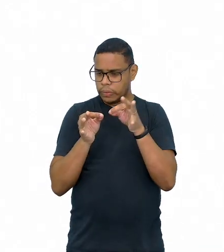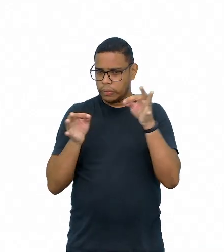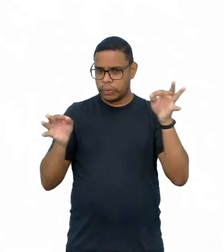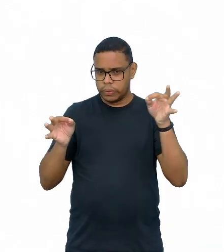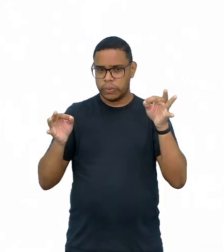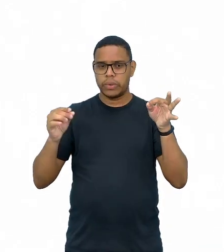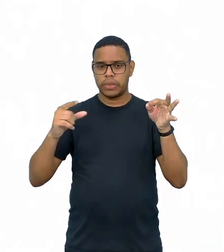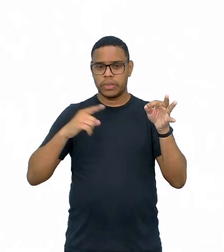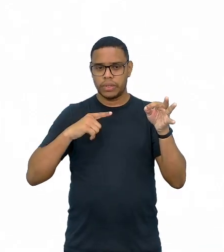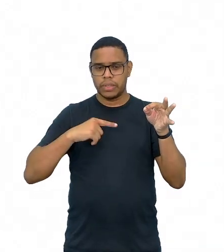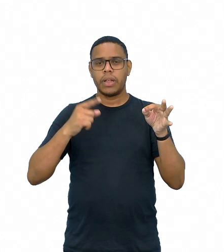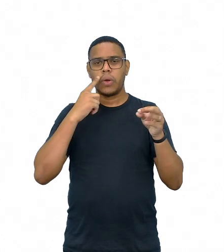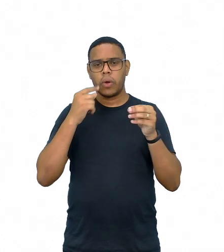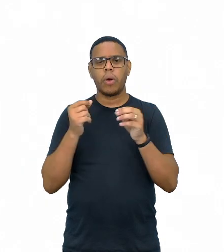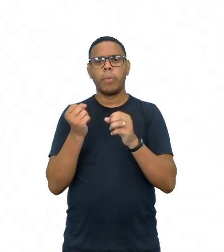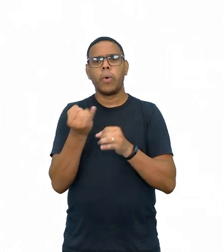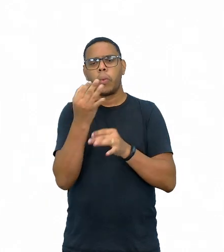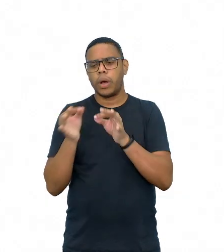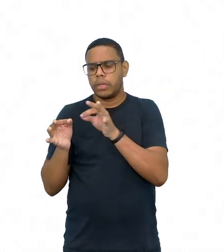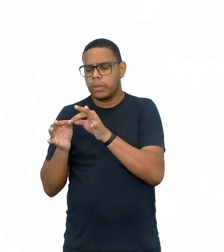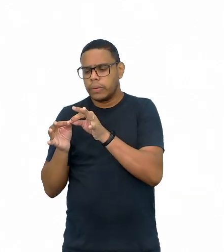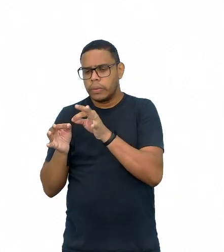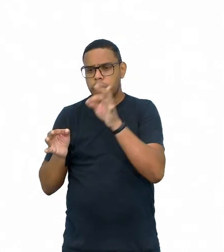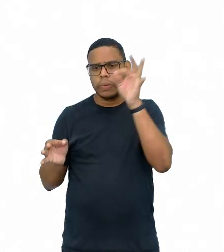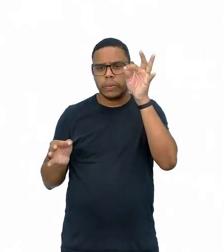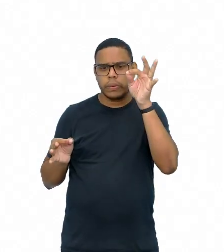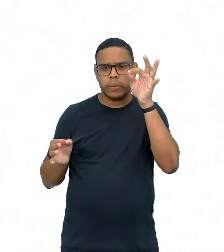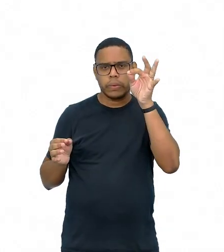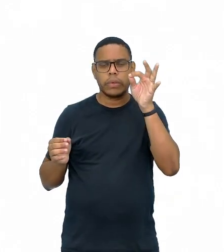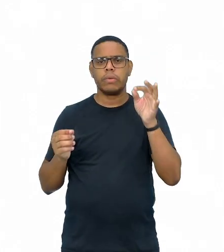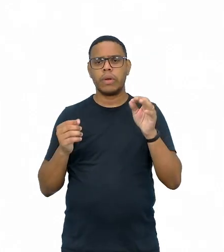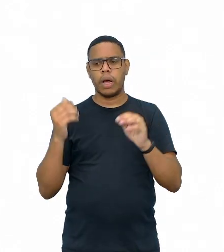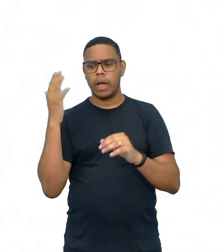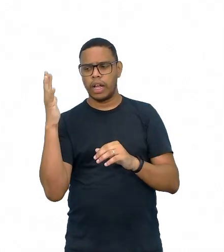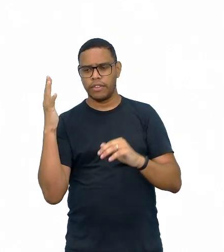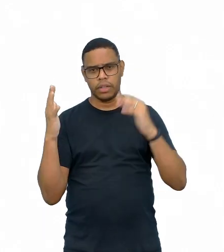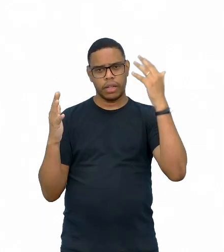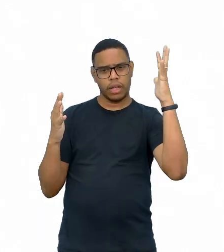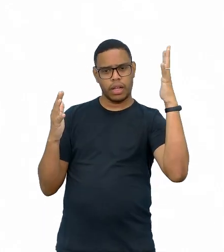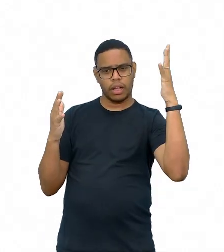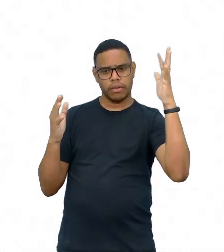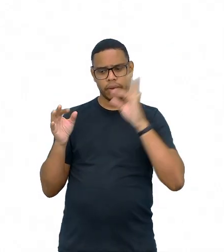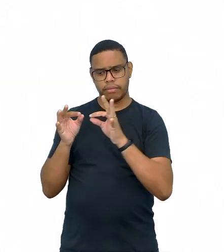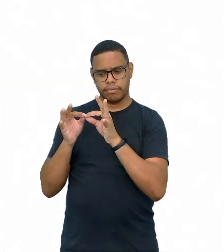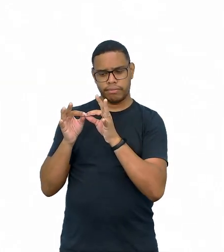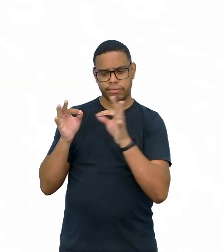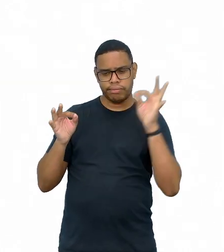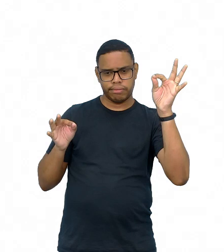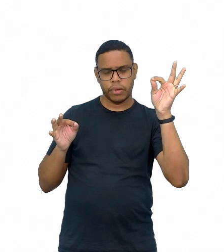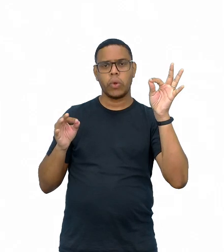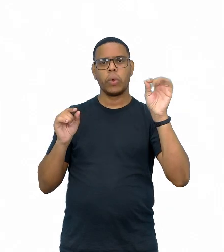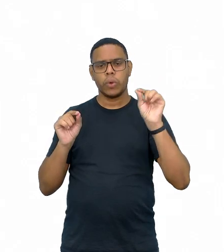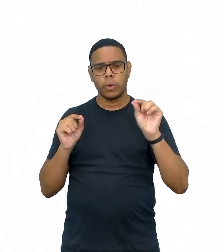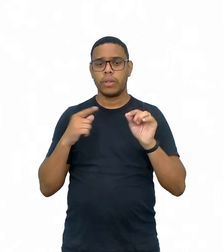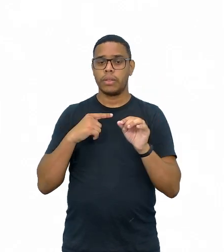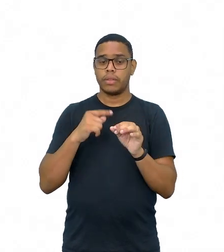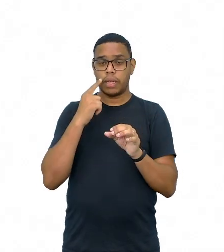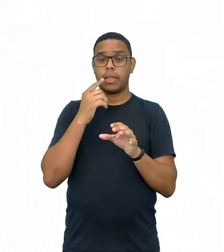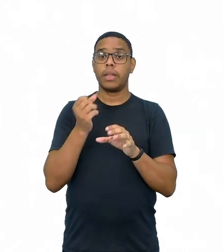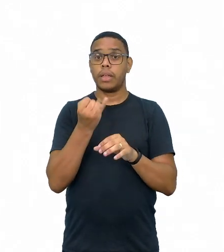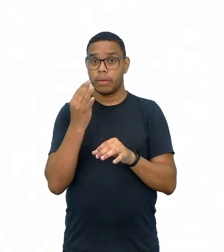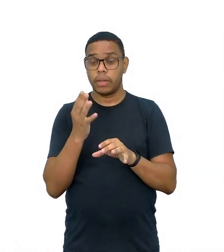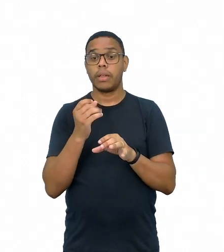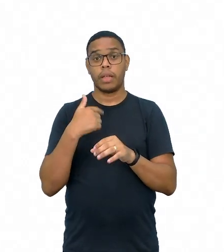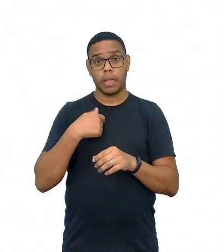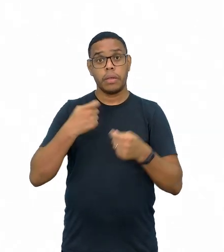meio, então, para mim calcular aquela distância. Então, aqui envolve o quê? Né? Envolve essas medidas,